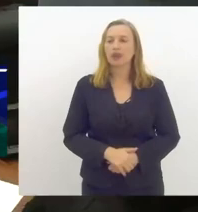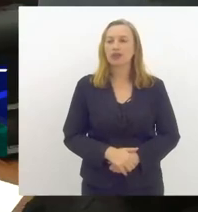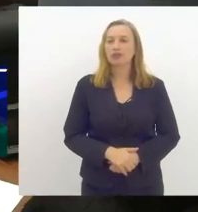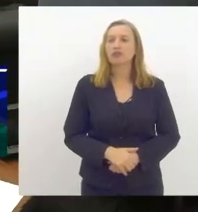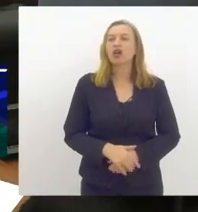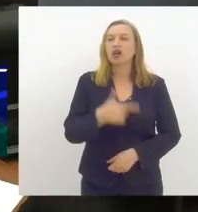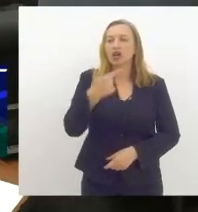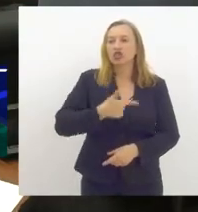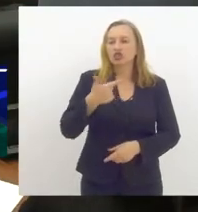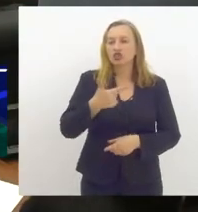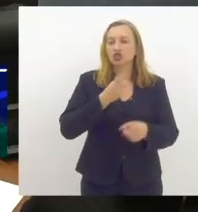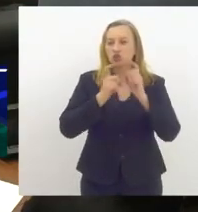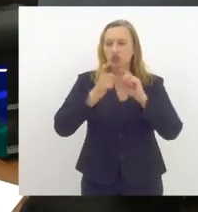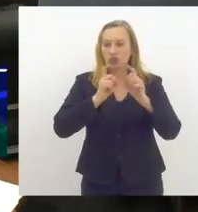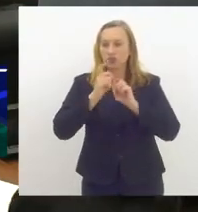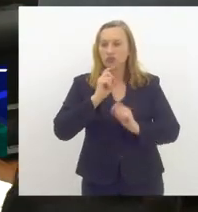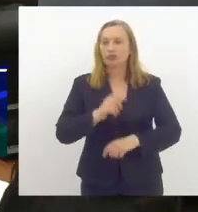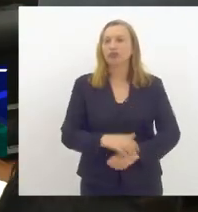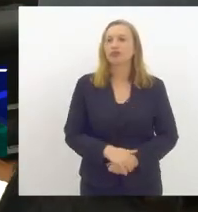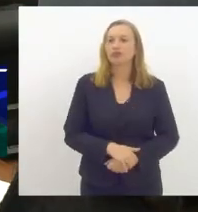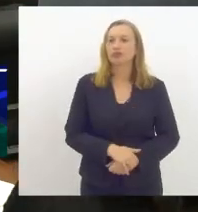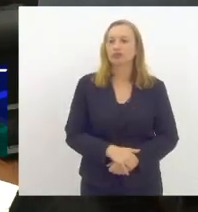e em discussão